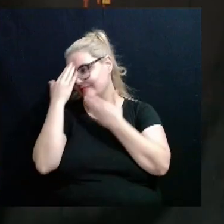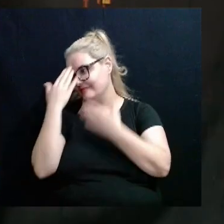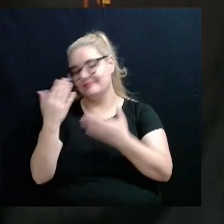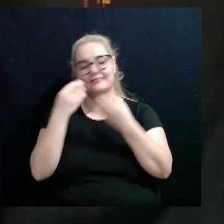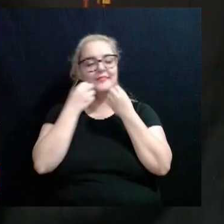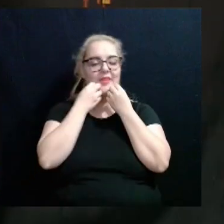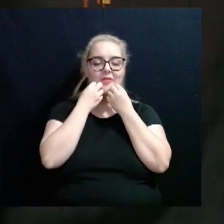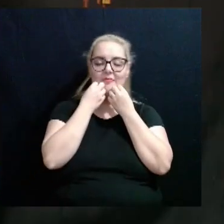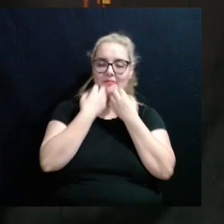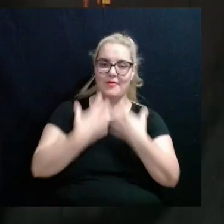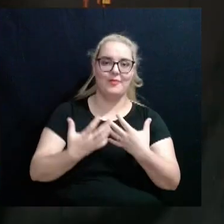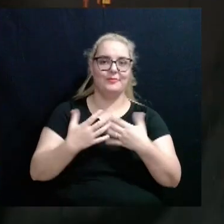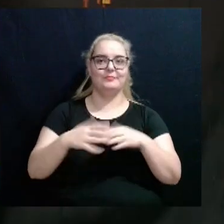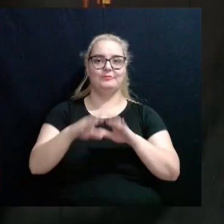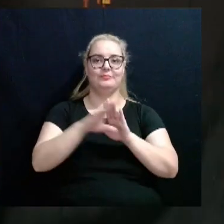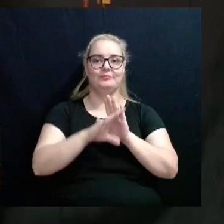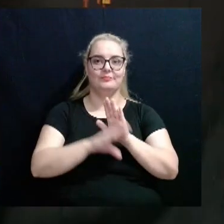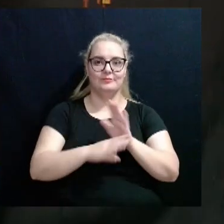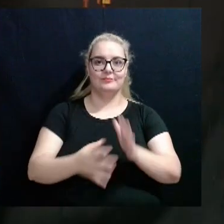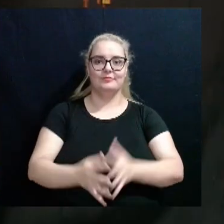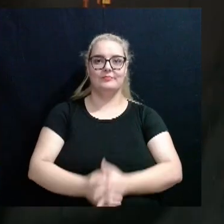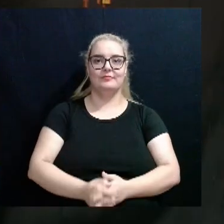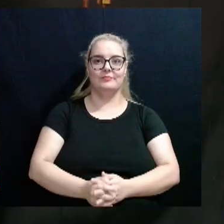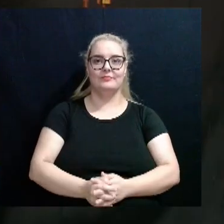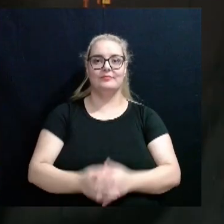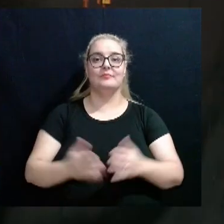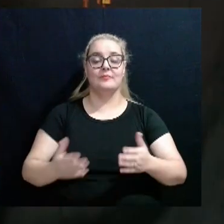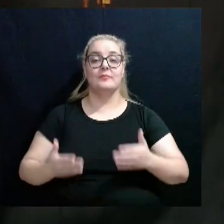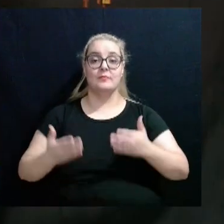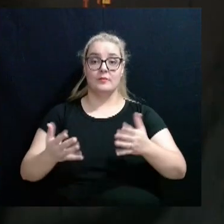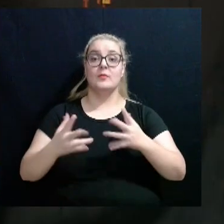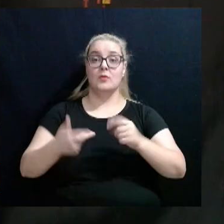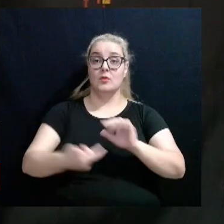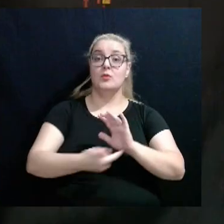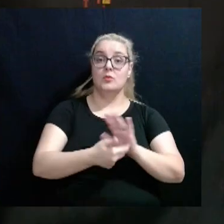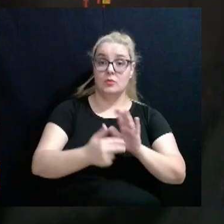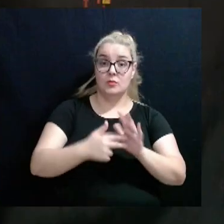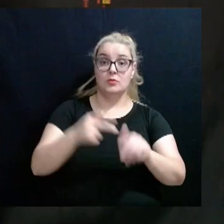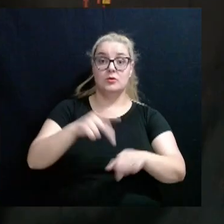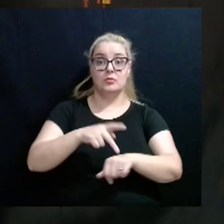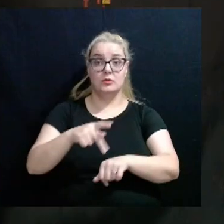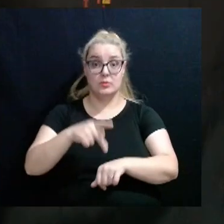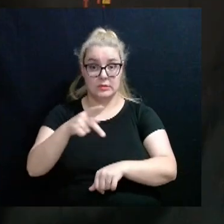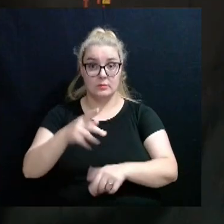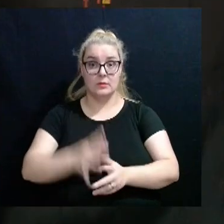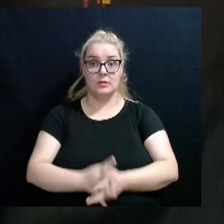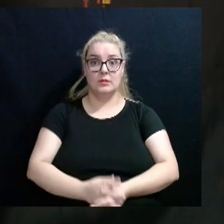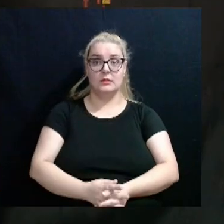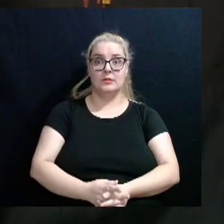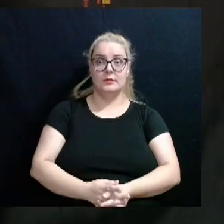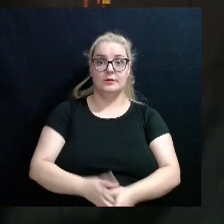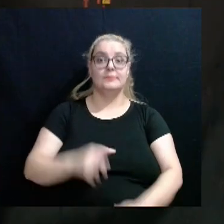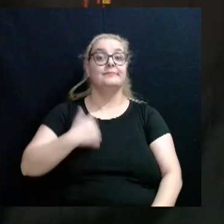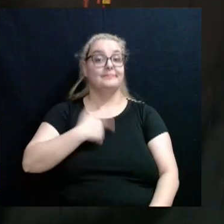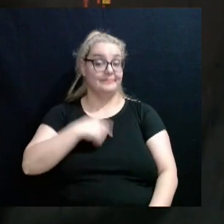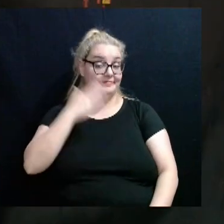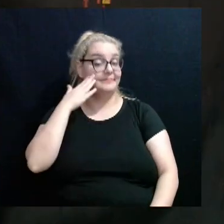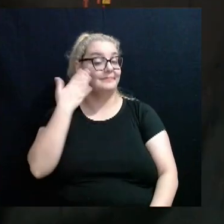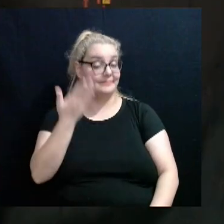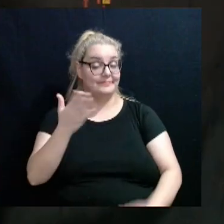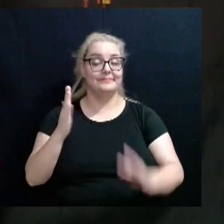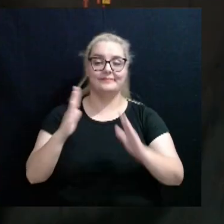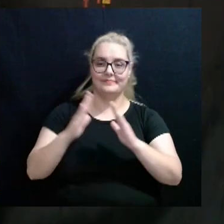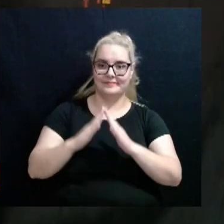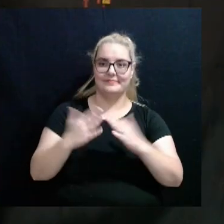hoje trazendo todo o significado da Páscoa, e a gente sabe que você está em casa, que está aí aproveitando o